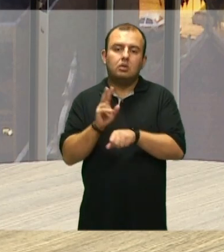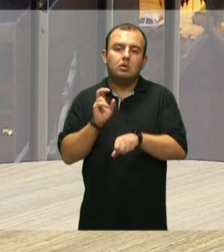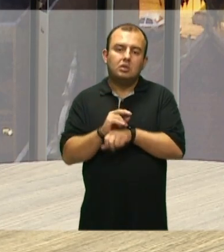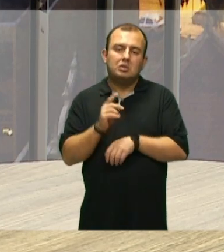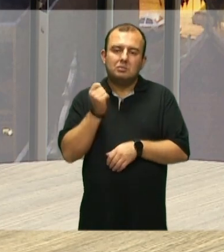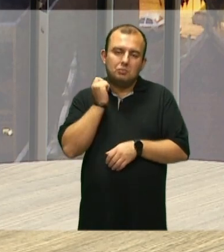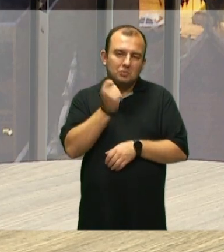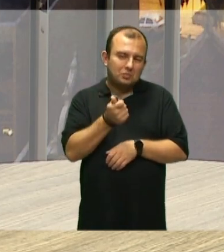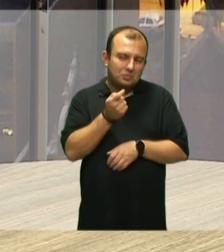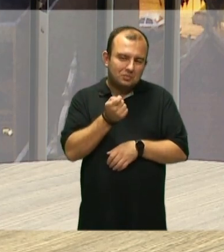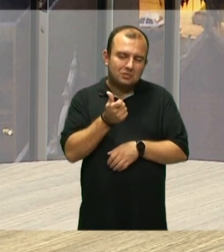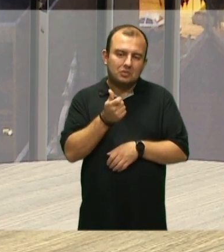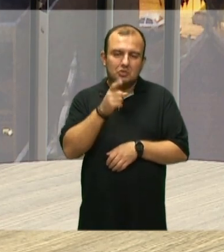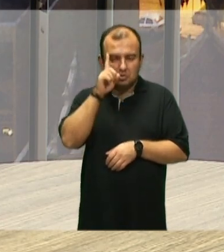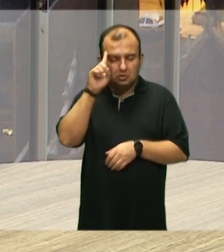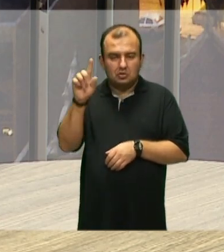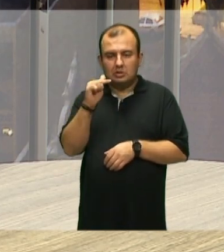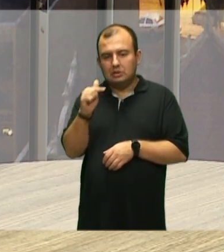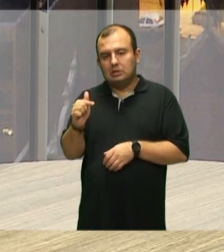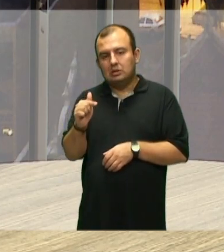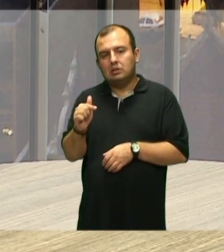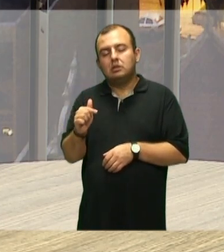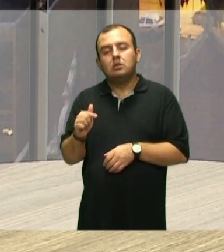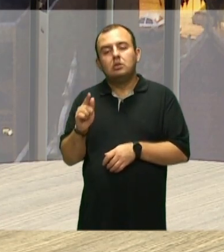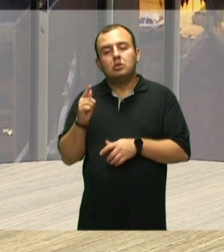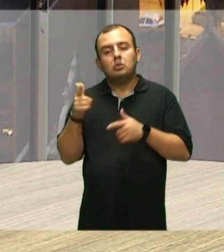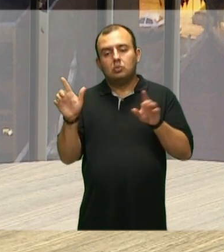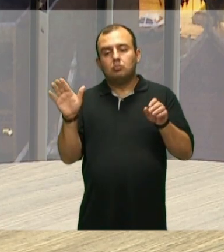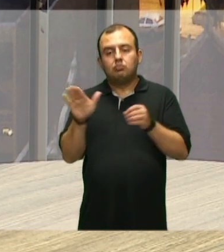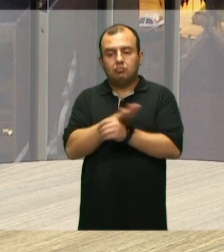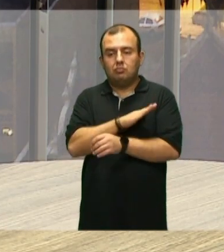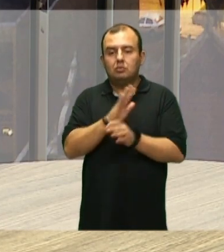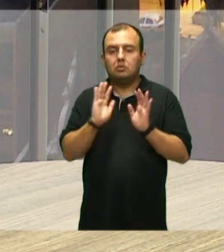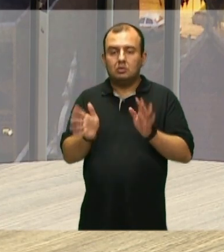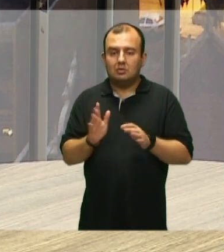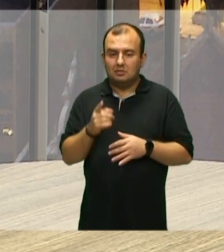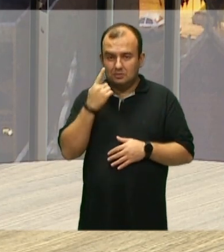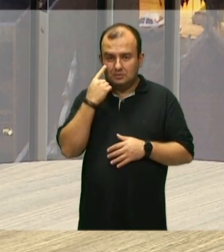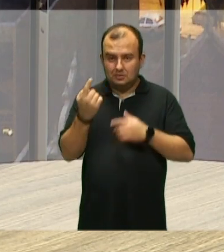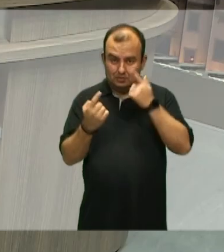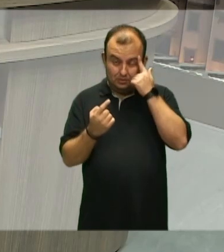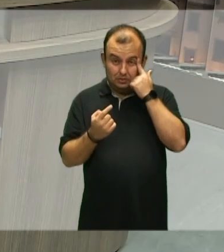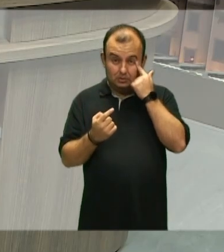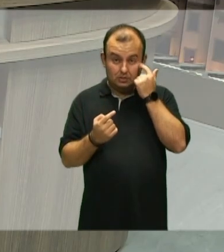vagas, pouquíssimas vagas no dia 7 ainda, o resto está tudo preenchido. Corre lá.